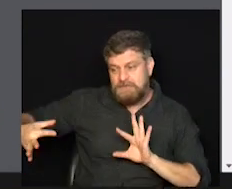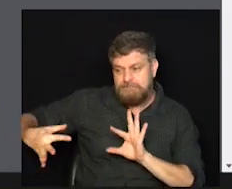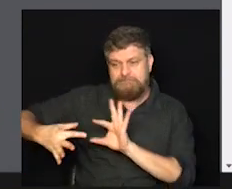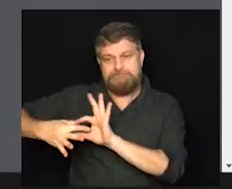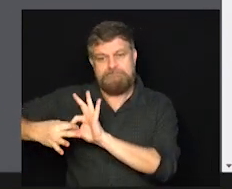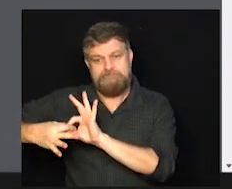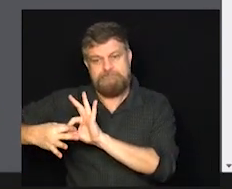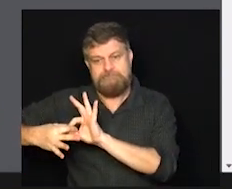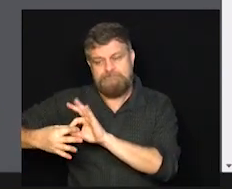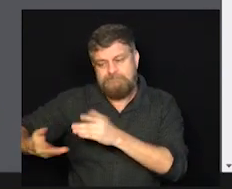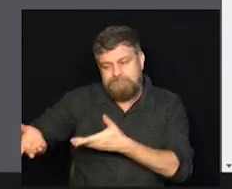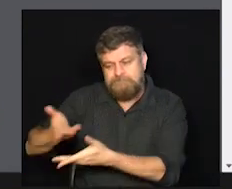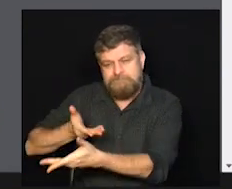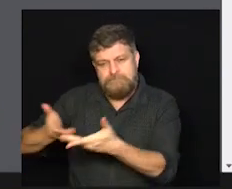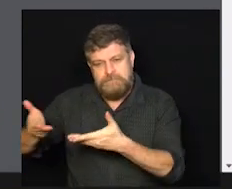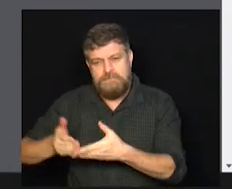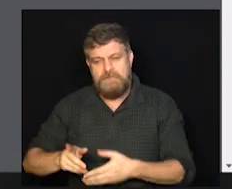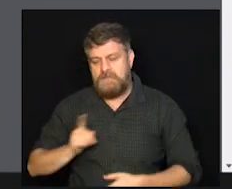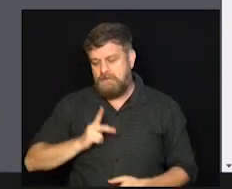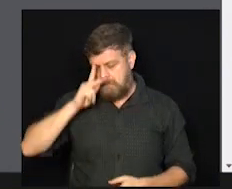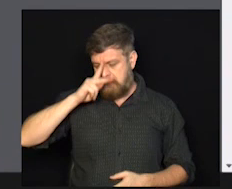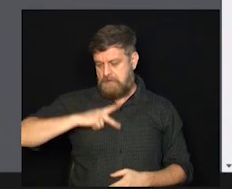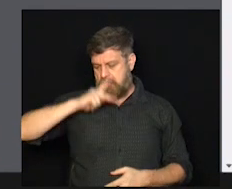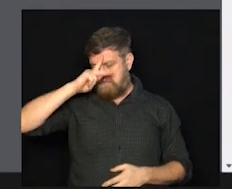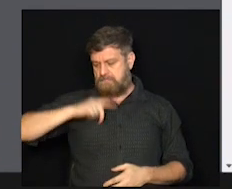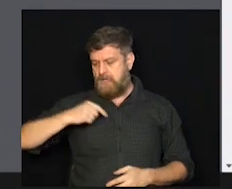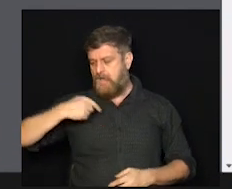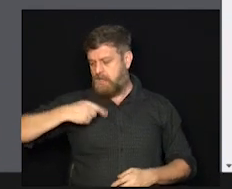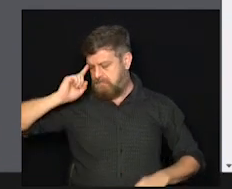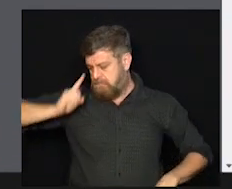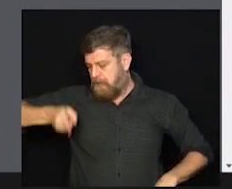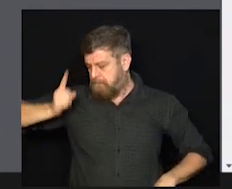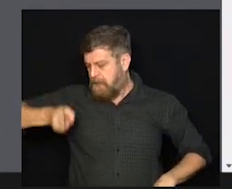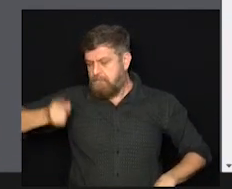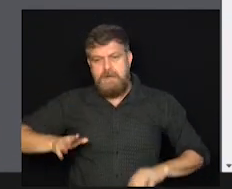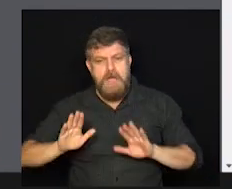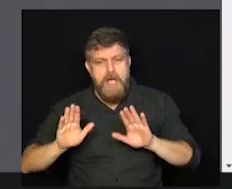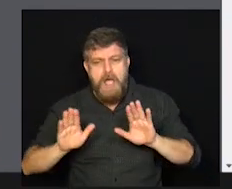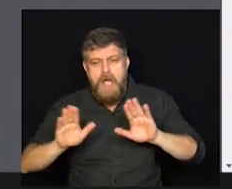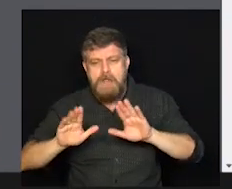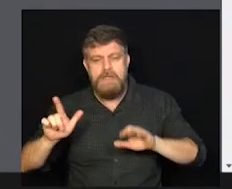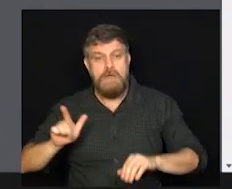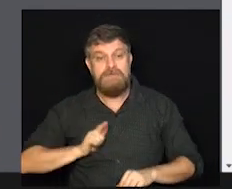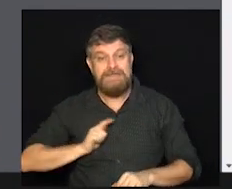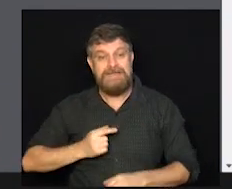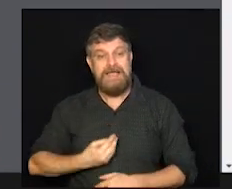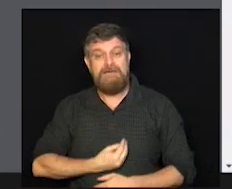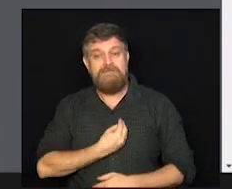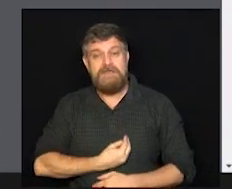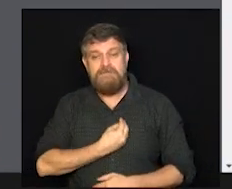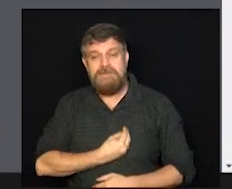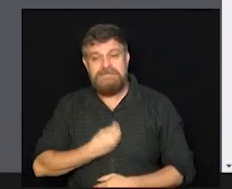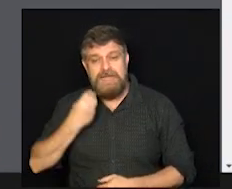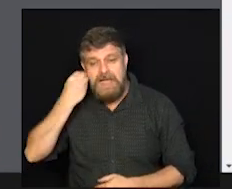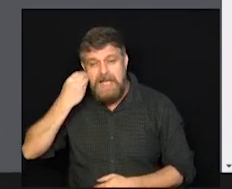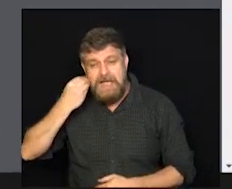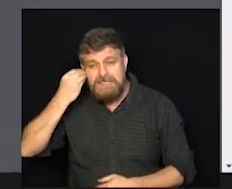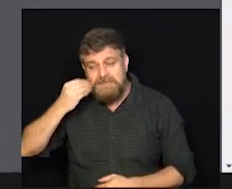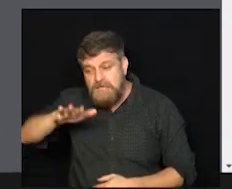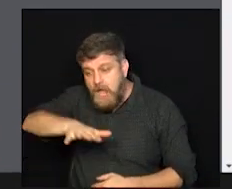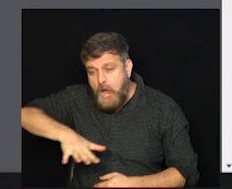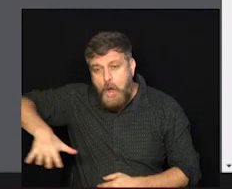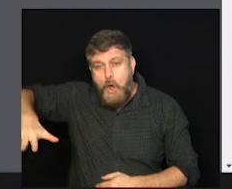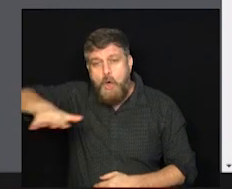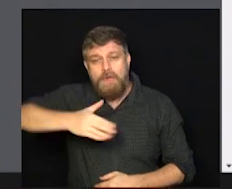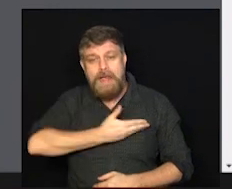Não requisitando para si espaço de poder, mas requisitando a vivência do espaço público